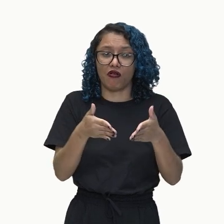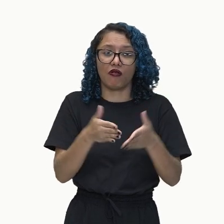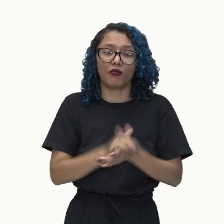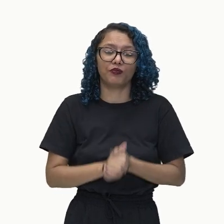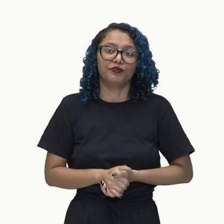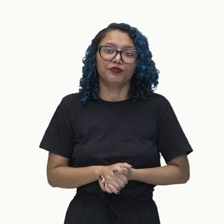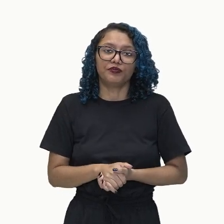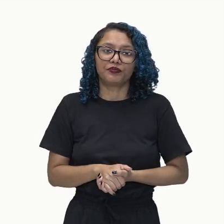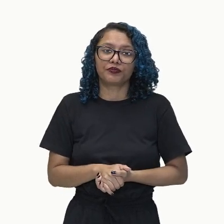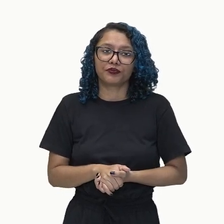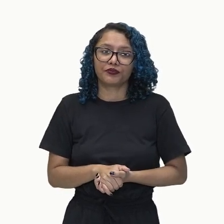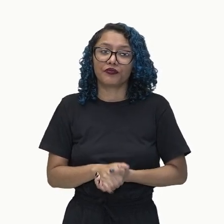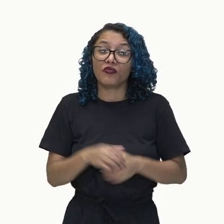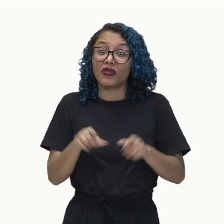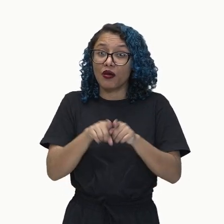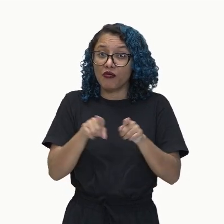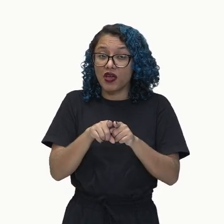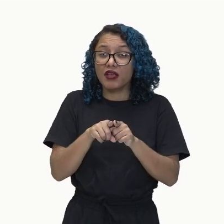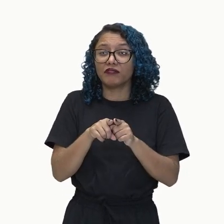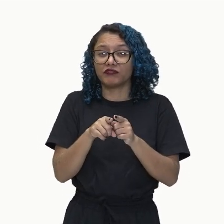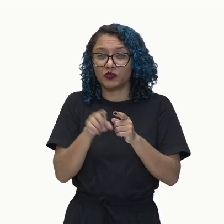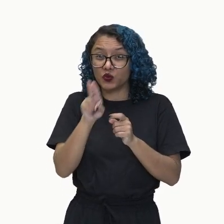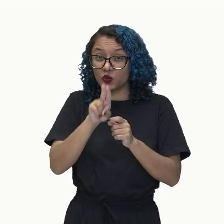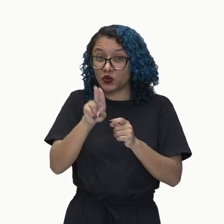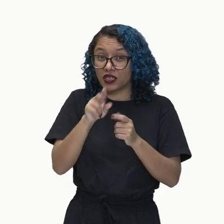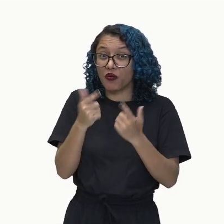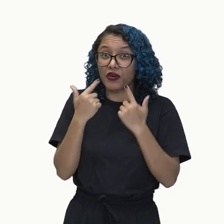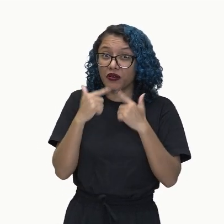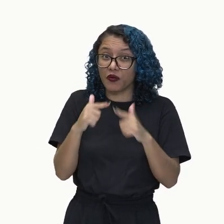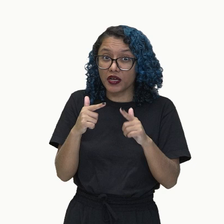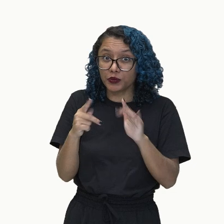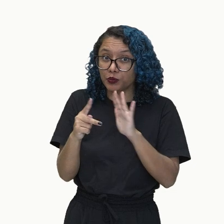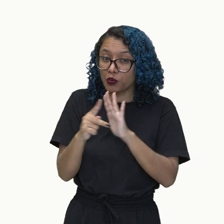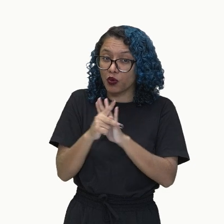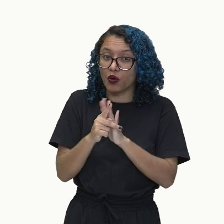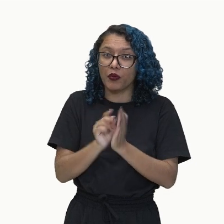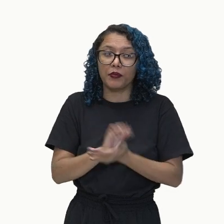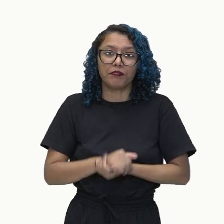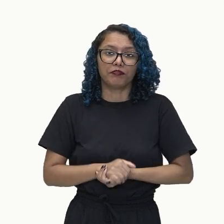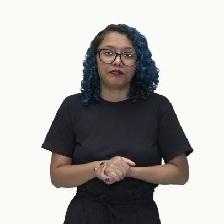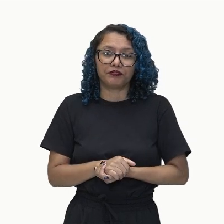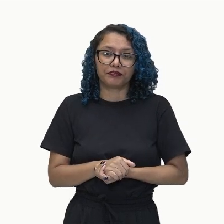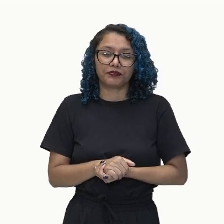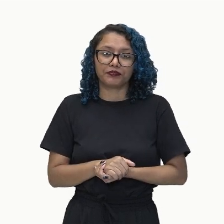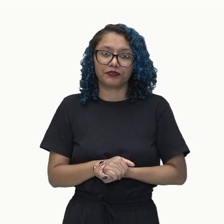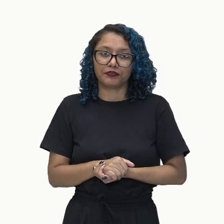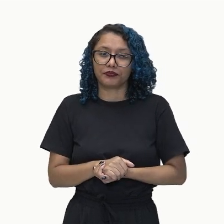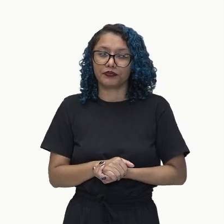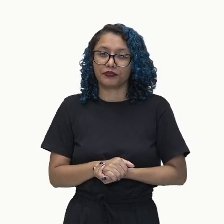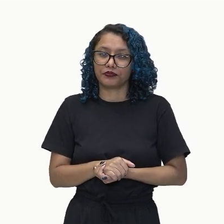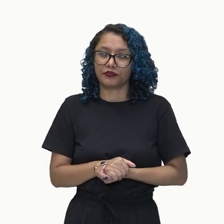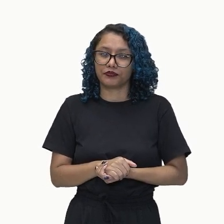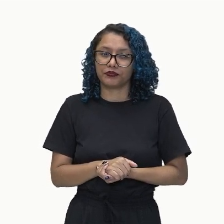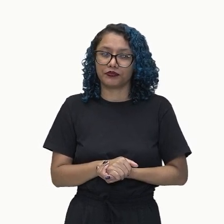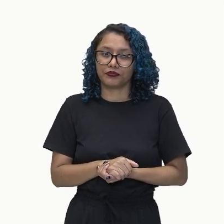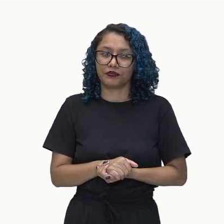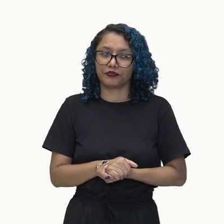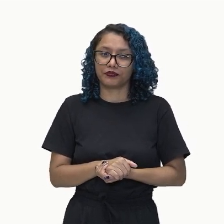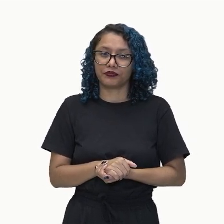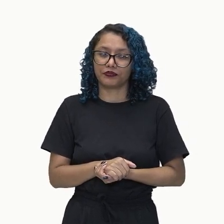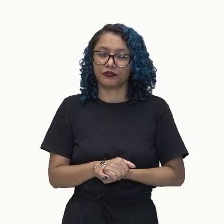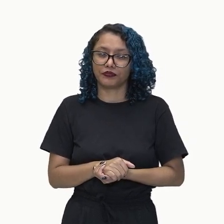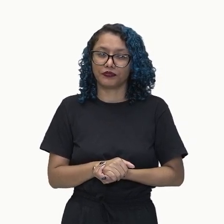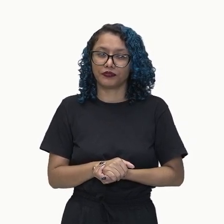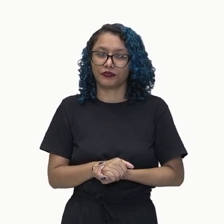ponto em sua linguagem, né? Haja vista que a interferência da personalidade, haja vista que interferências da personalidade do